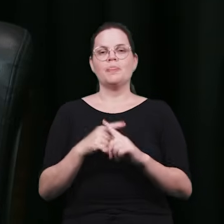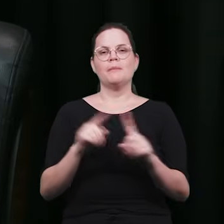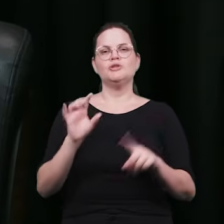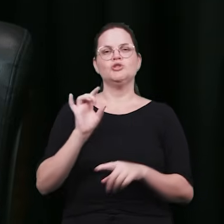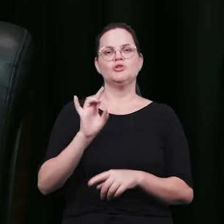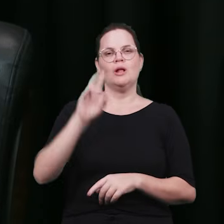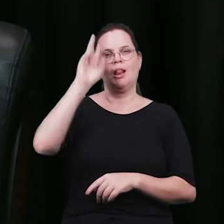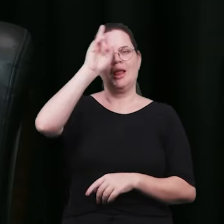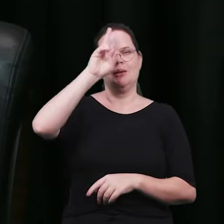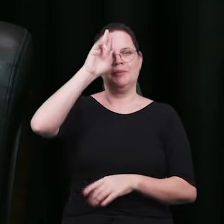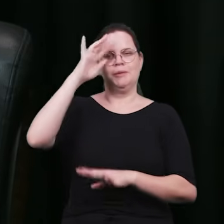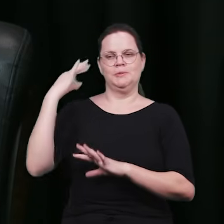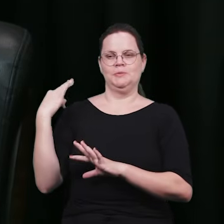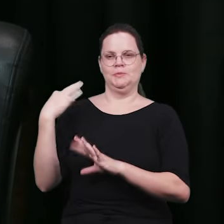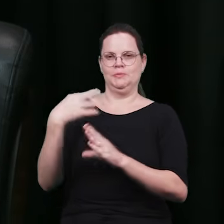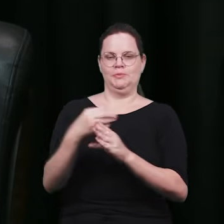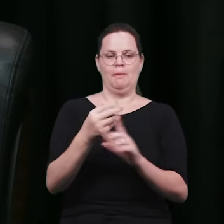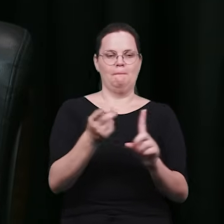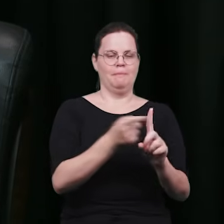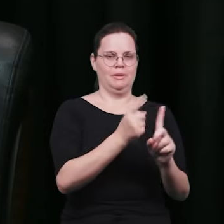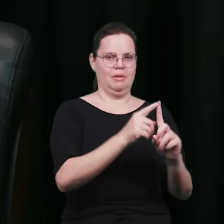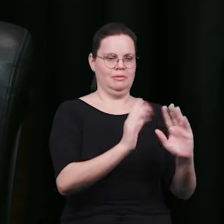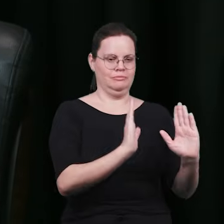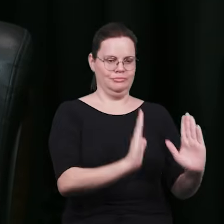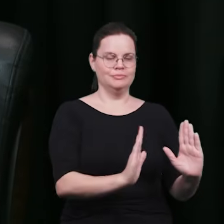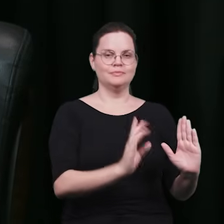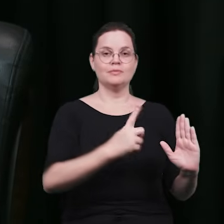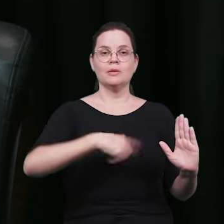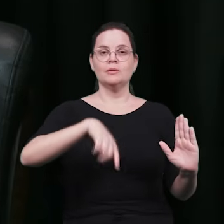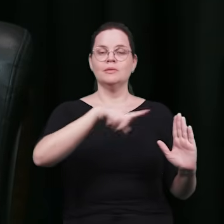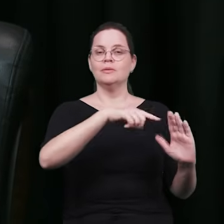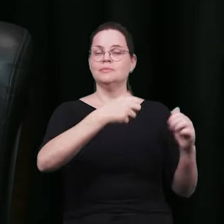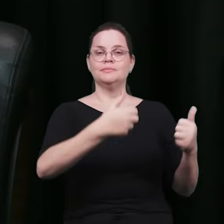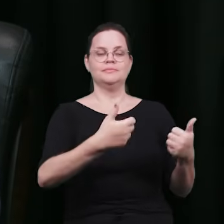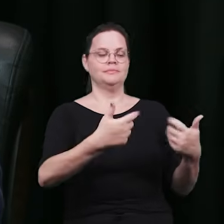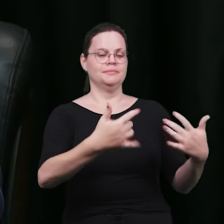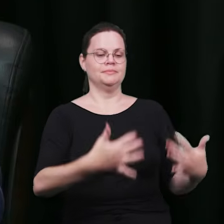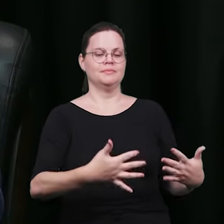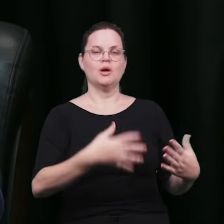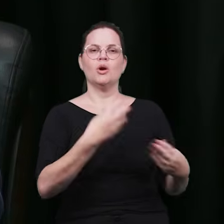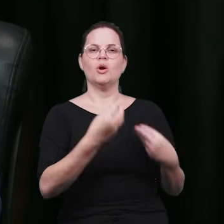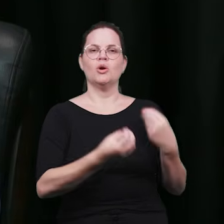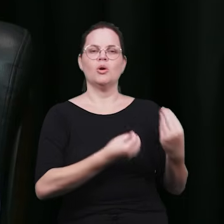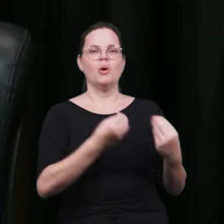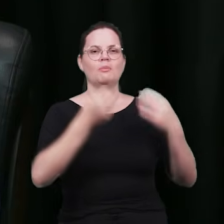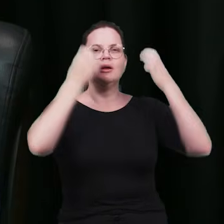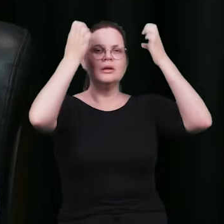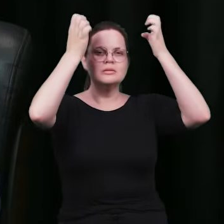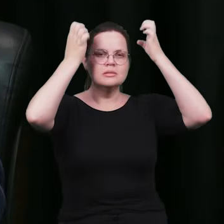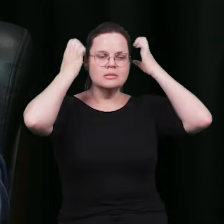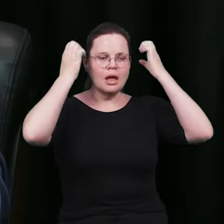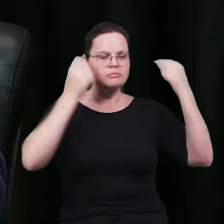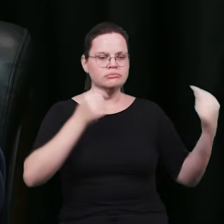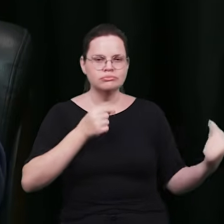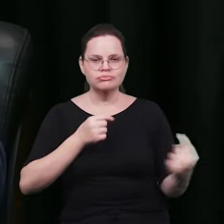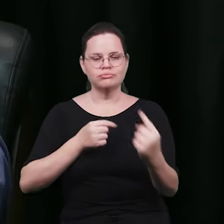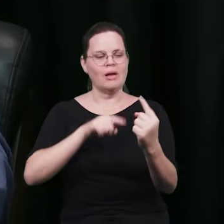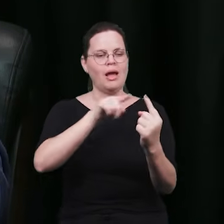nossos ouvintes, no primeiro episódio, nós aqui falamos do chamado de Esté,